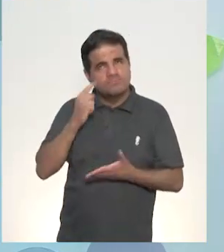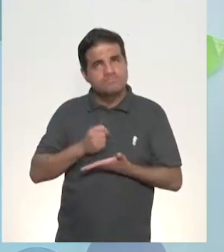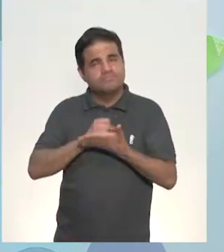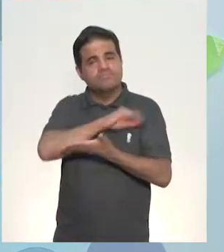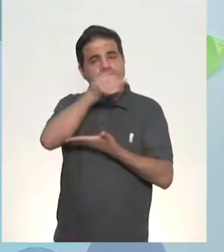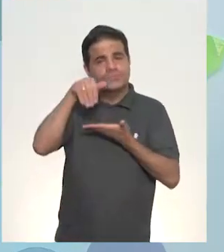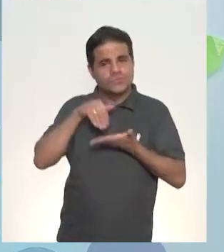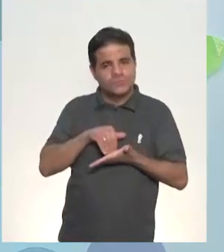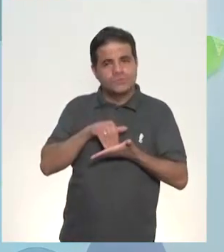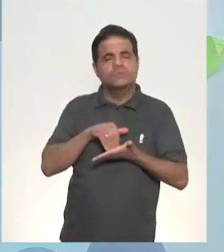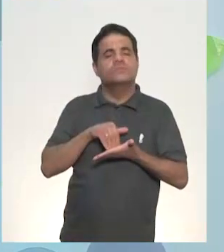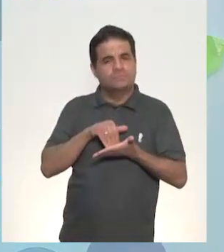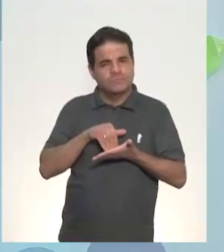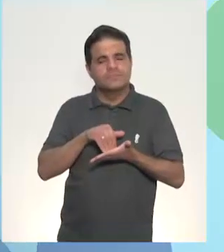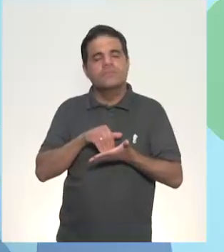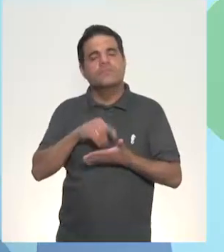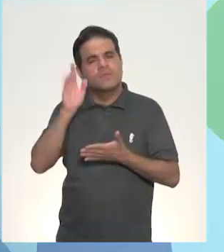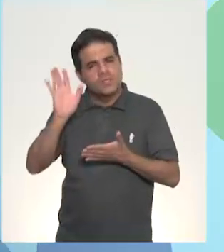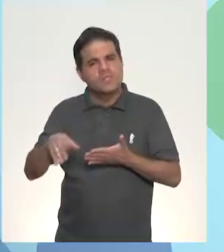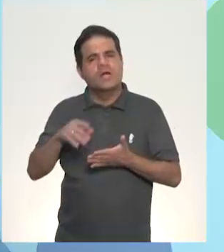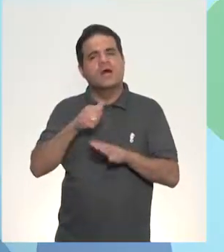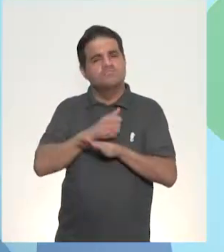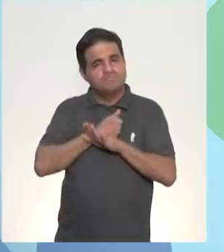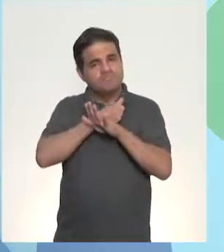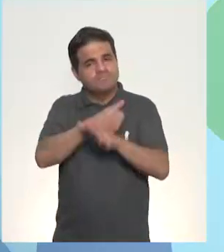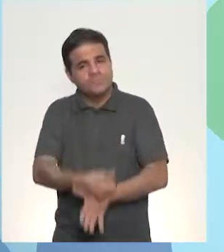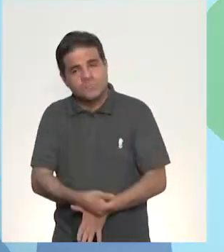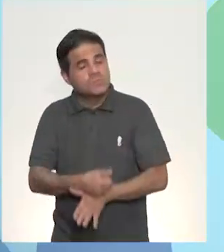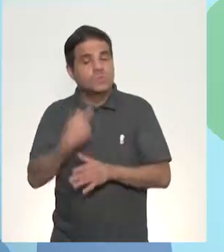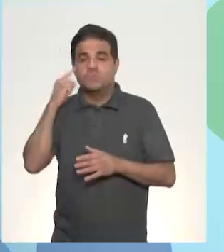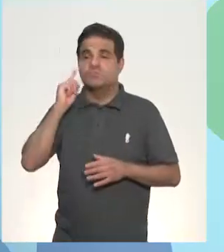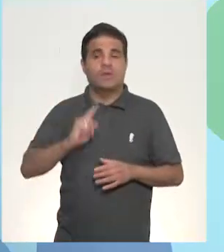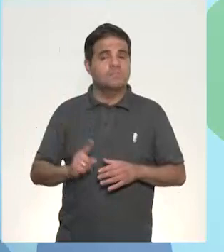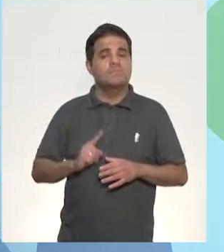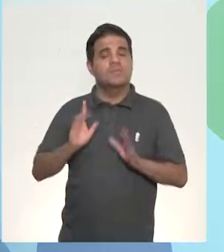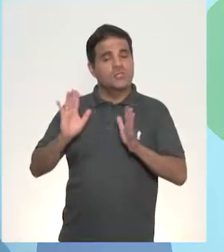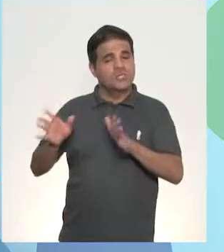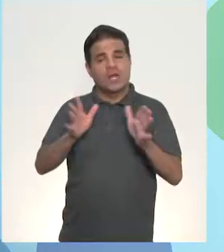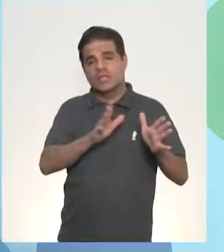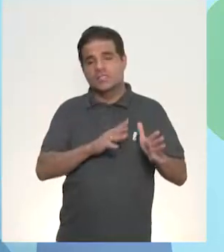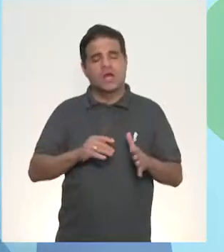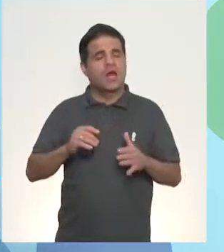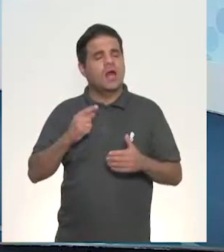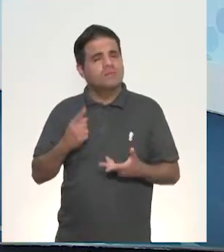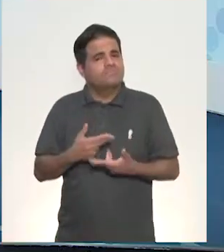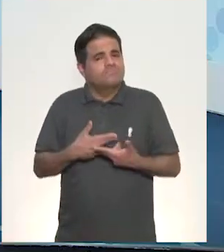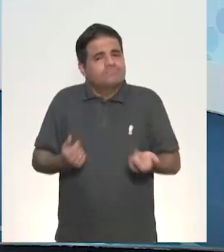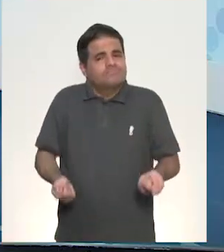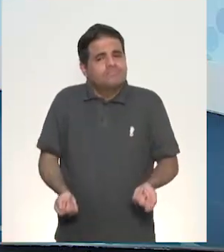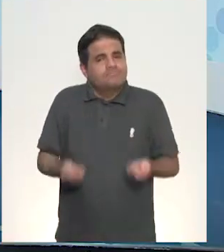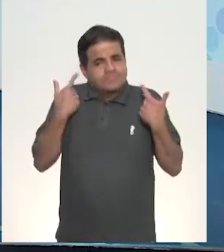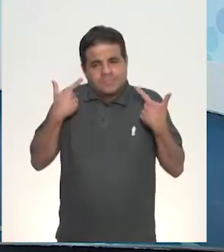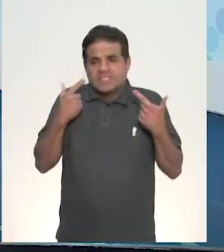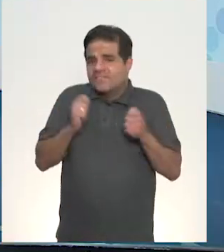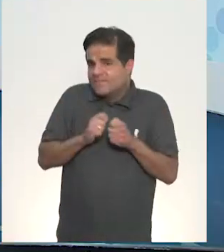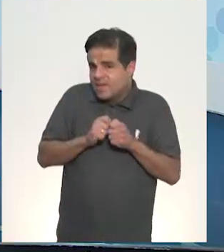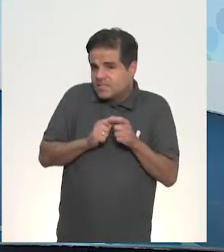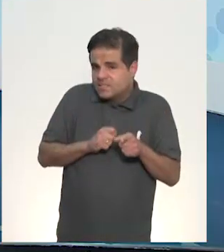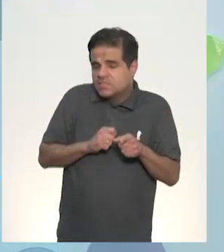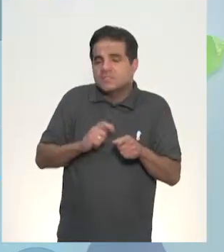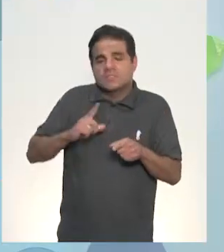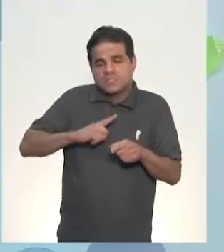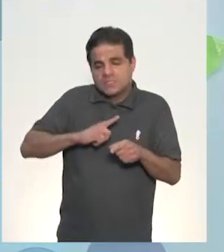todo. Tá certo? Tá vendo? Já fiz várias metonímias sem saber. É verdade. Que desavisada, gente. Desavisa. Então, você faz isso. Por exemplo, quer